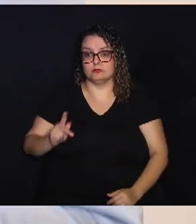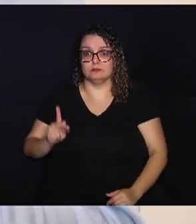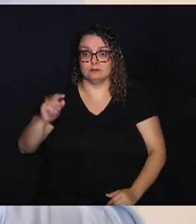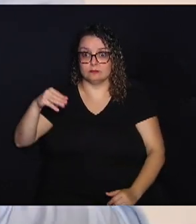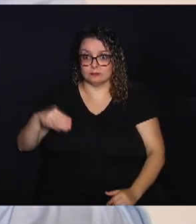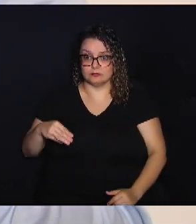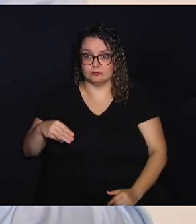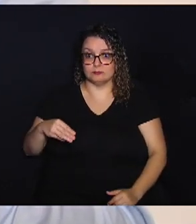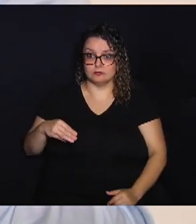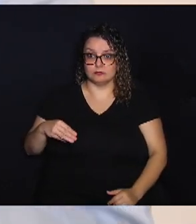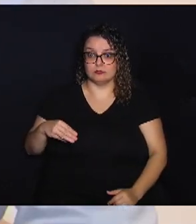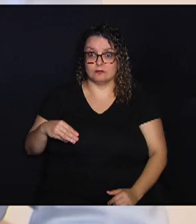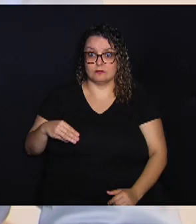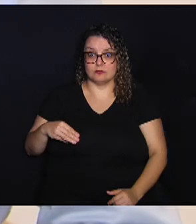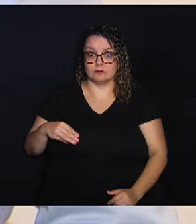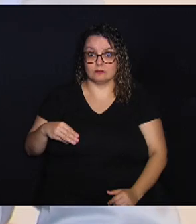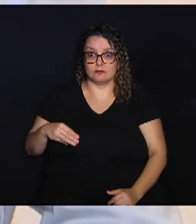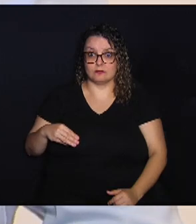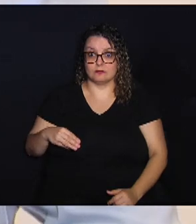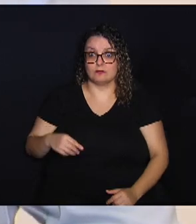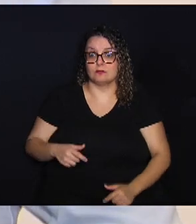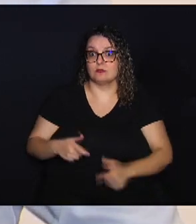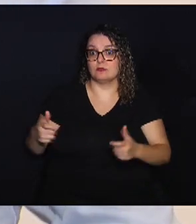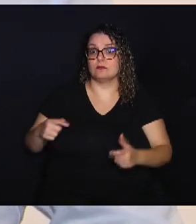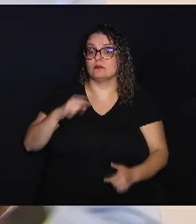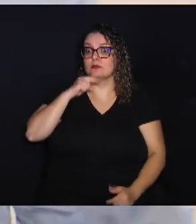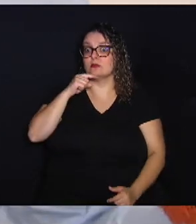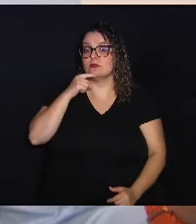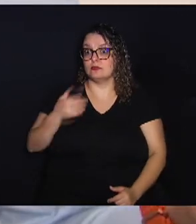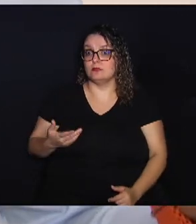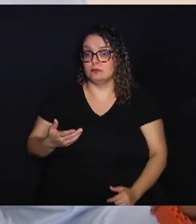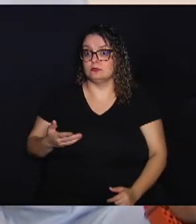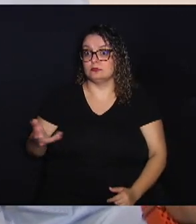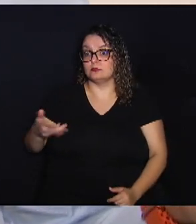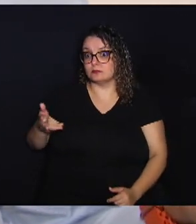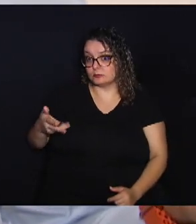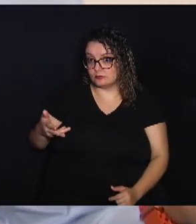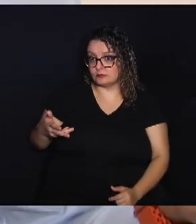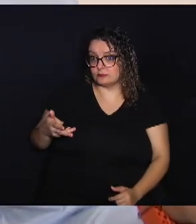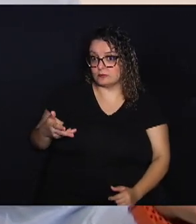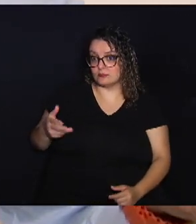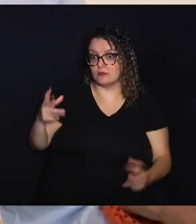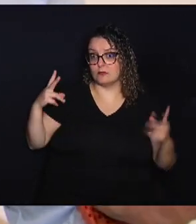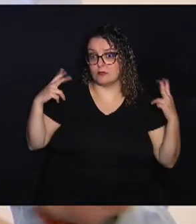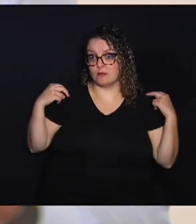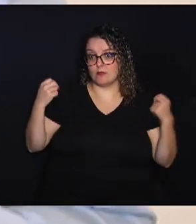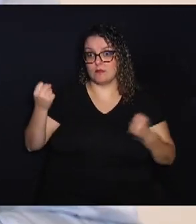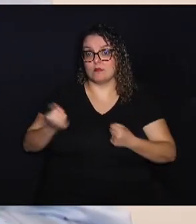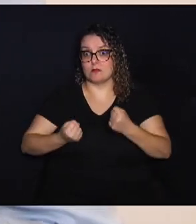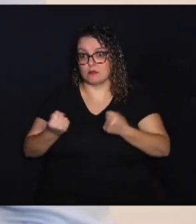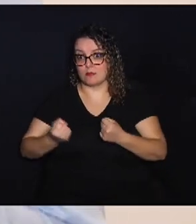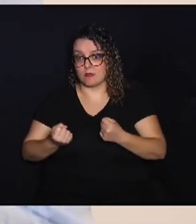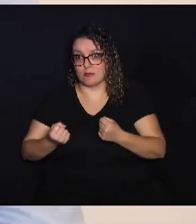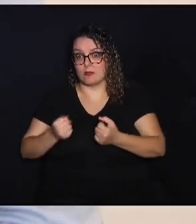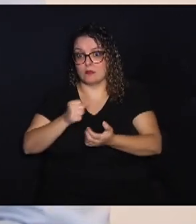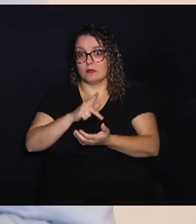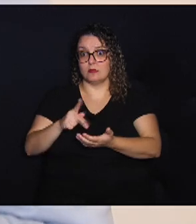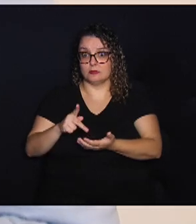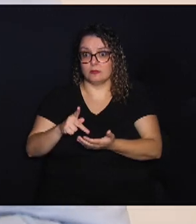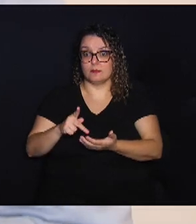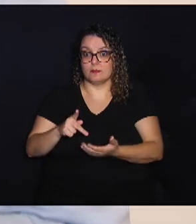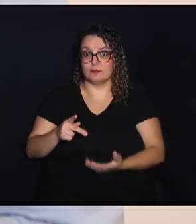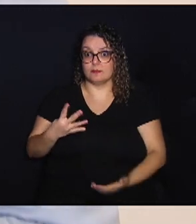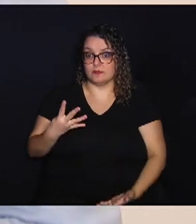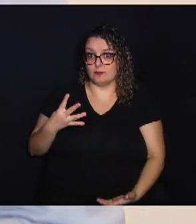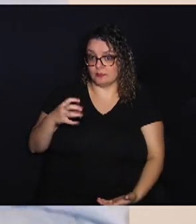hora. O grande questionamento de todos era qual a velocidade do motorista por aplicativo. Ele estava a